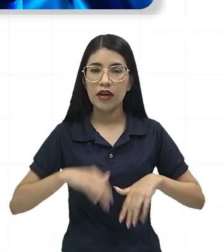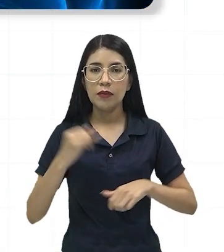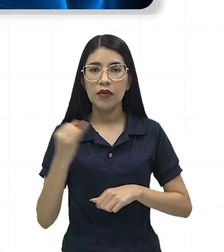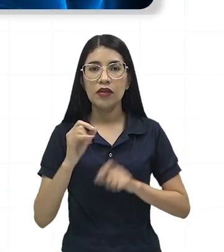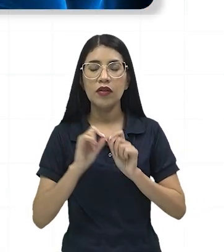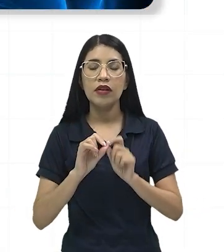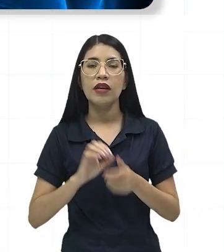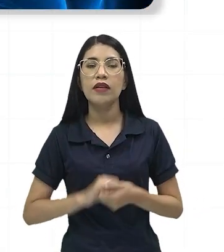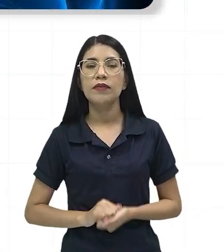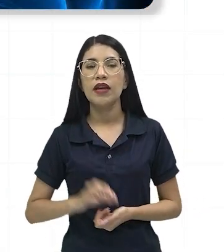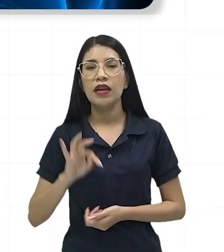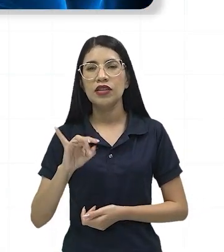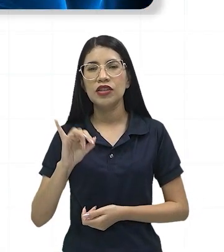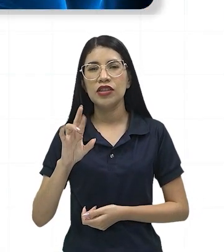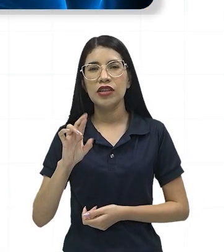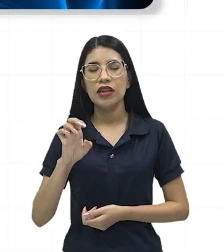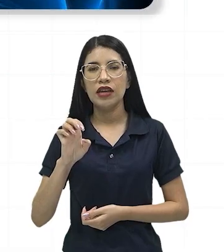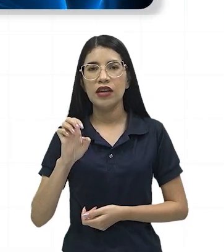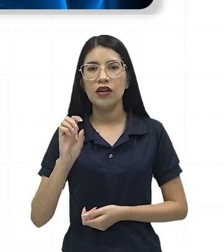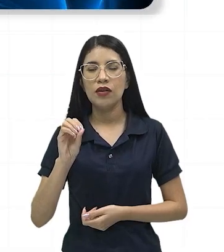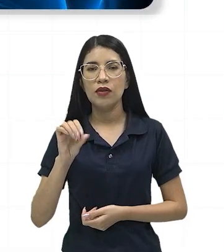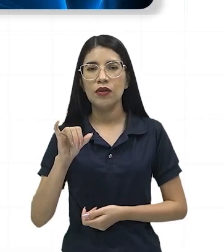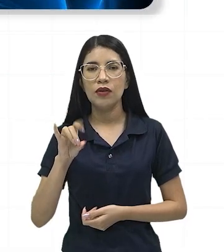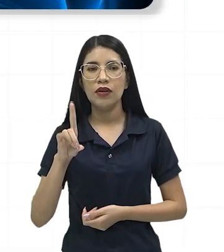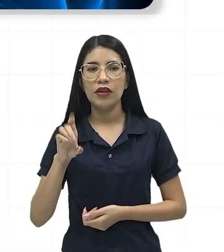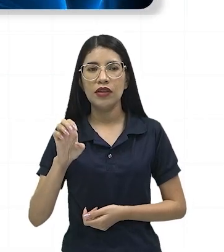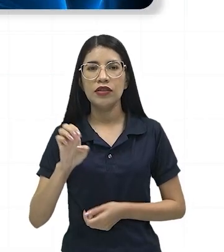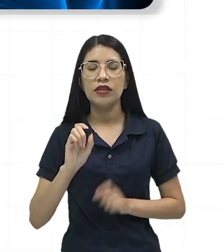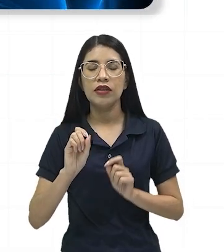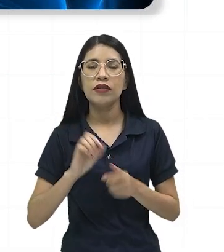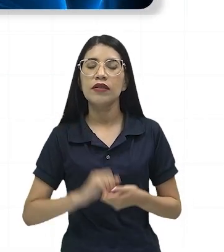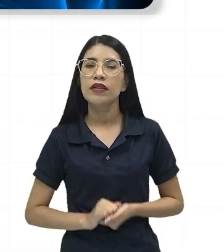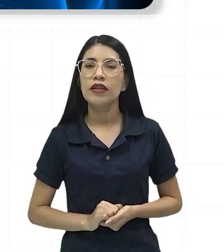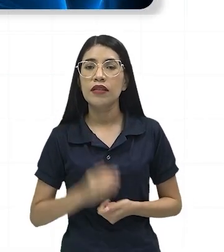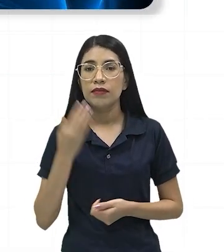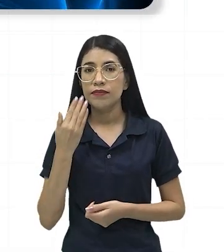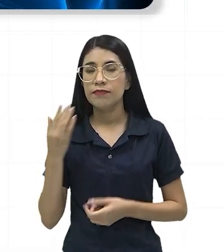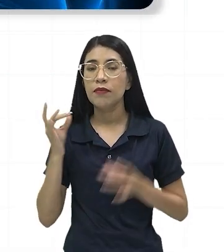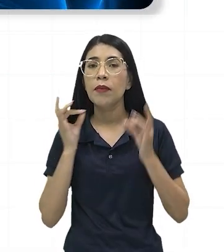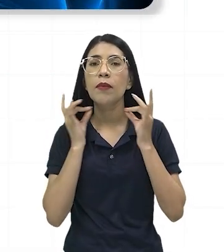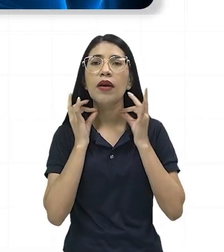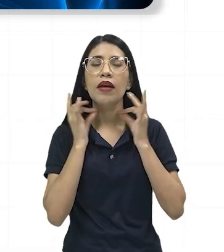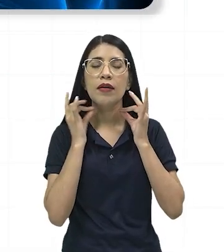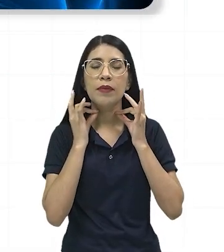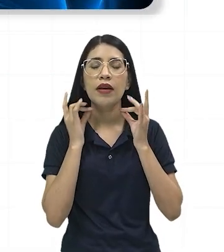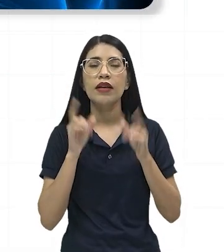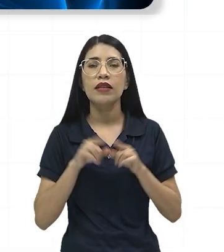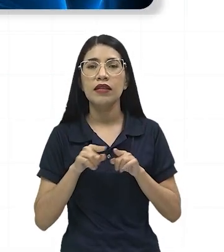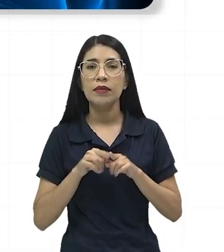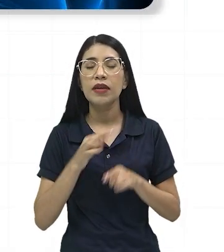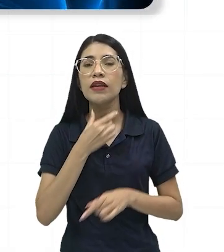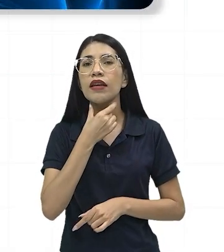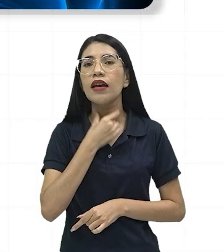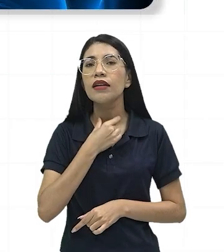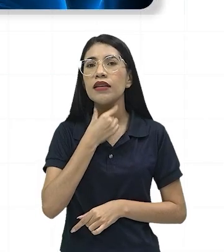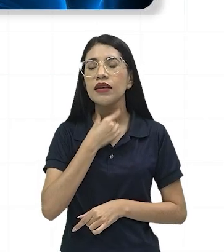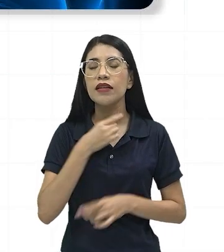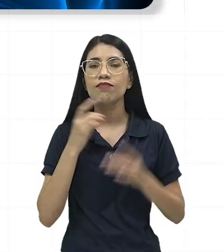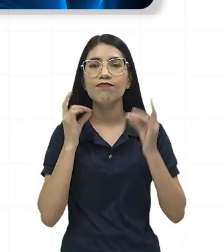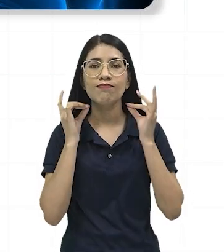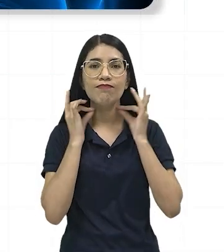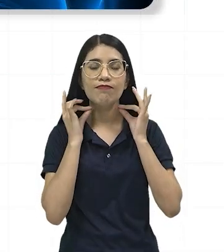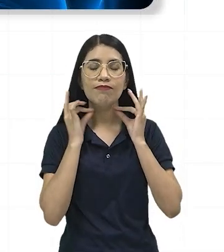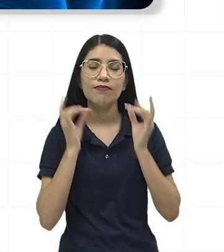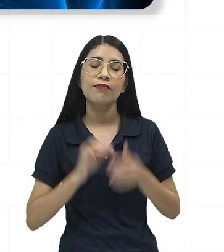que é a tireoide, né? Que vocês podem observar que elas se localizam aí, ó. Nós temos aí essa localidade perto